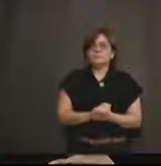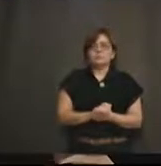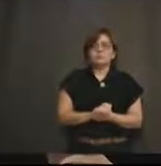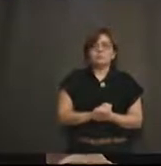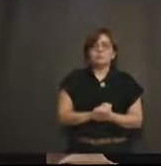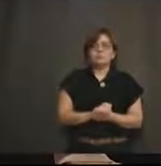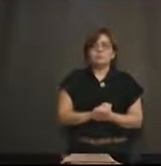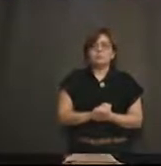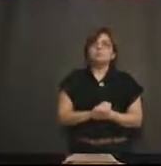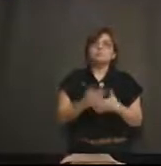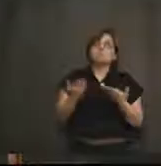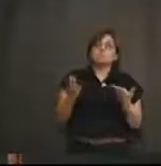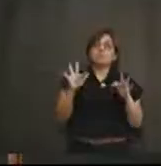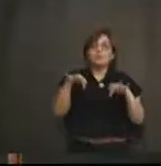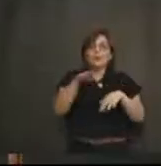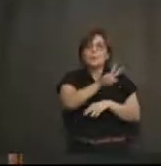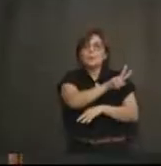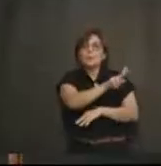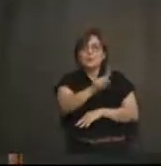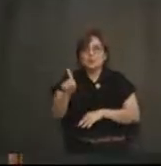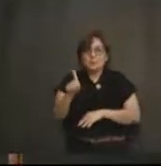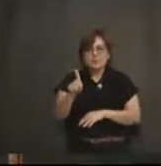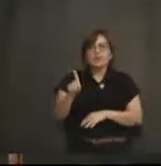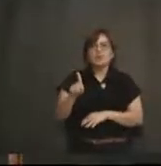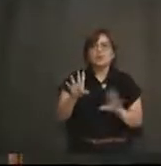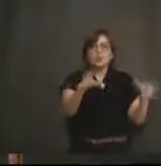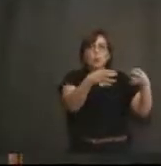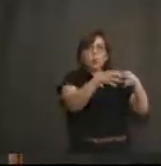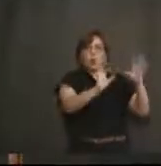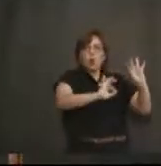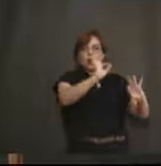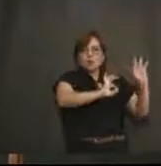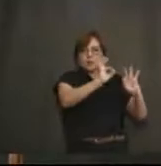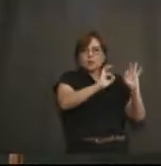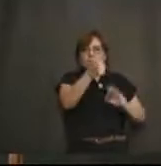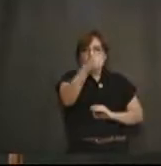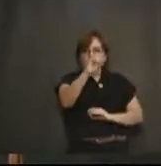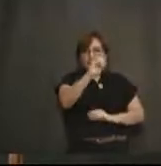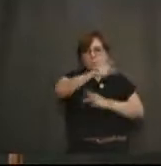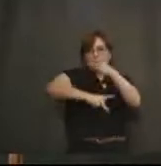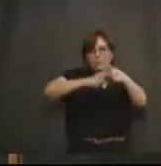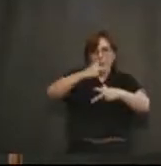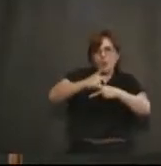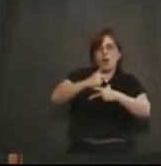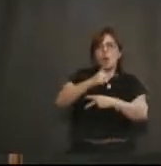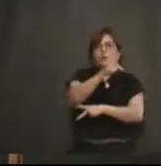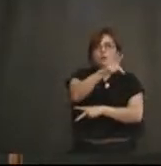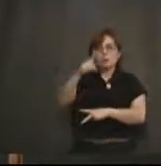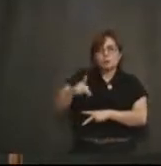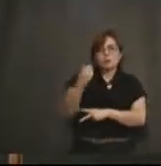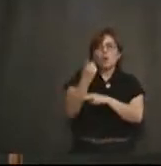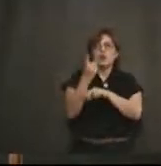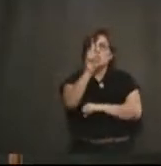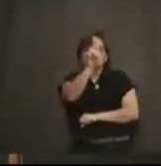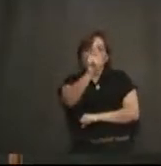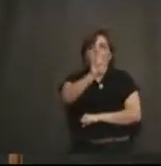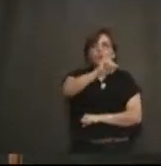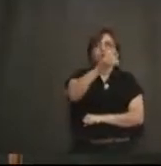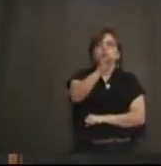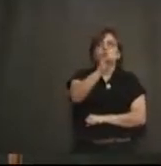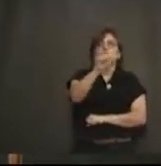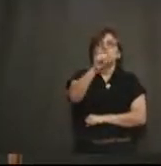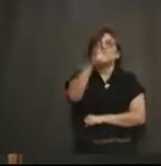E o presidente do comitê organizador da 10ª Bienal, professor doutor João Rodrigues dos Santos Júnior.